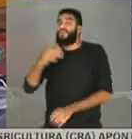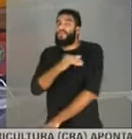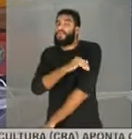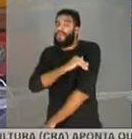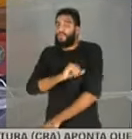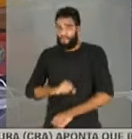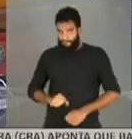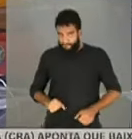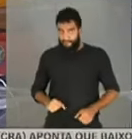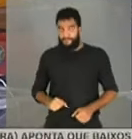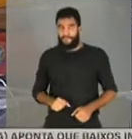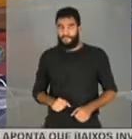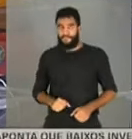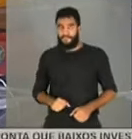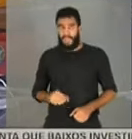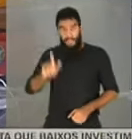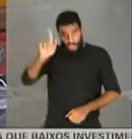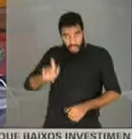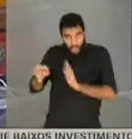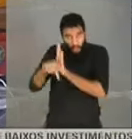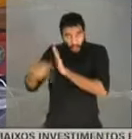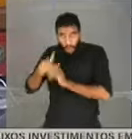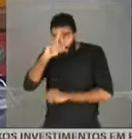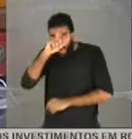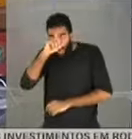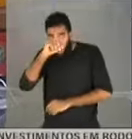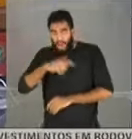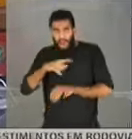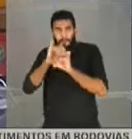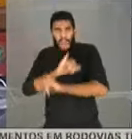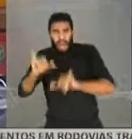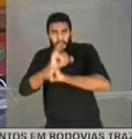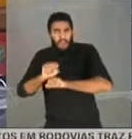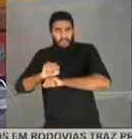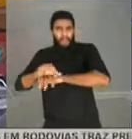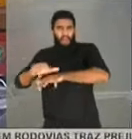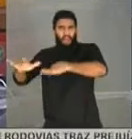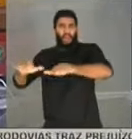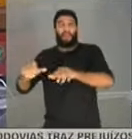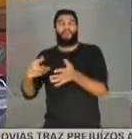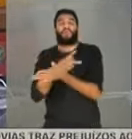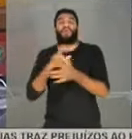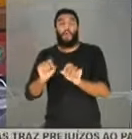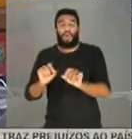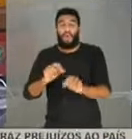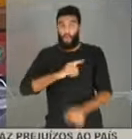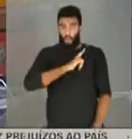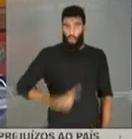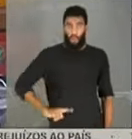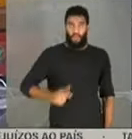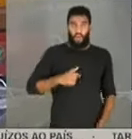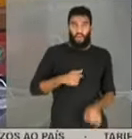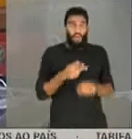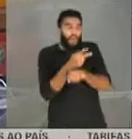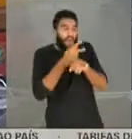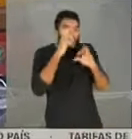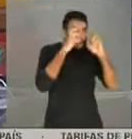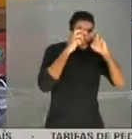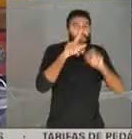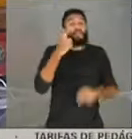Janeiro. Gestão de hospitais, escândalo monumental que gerou a cassação de um governador. Vai vendo,